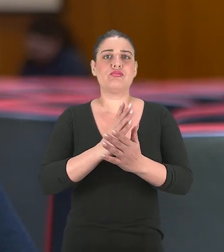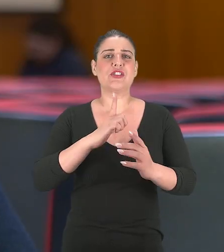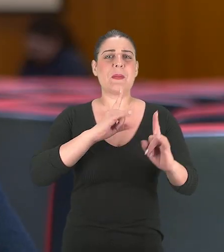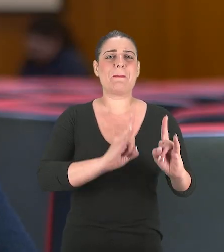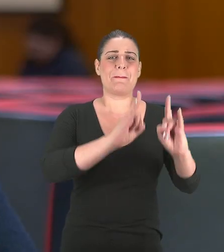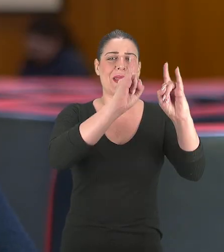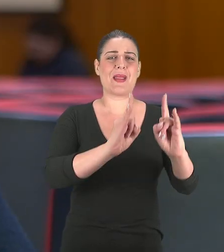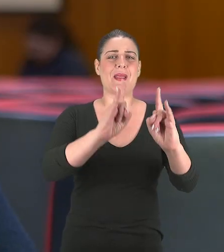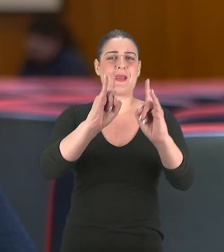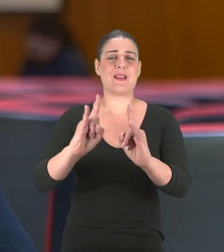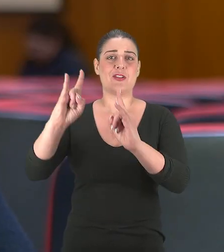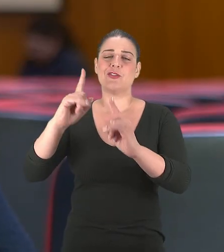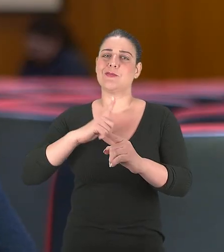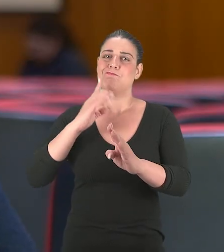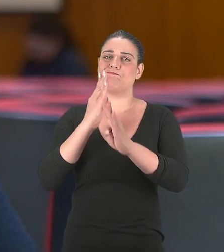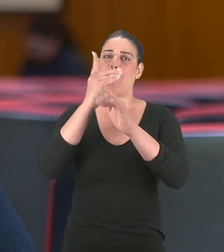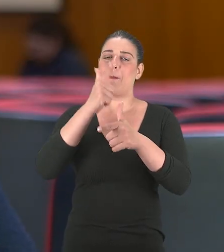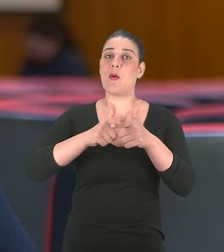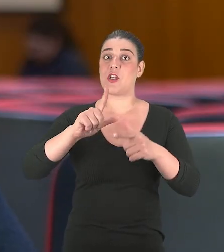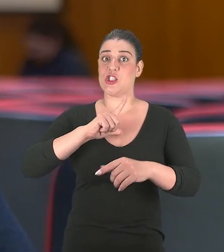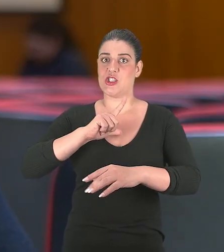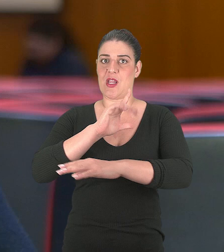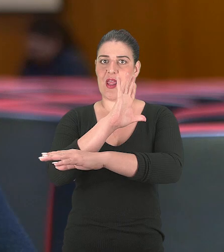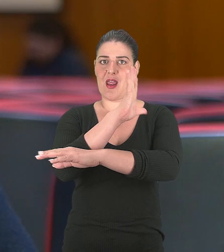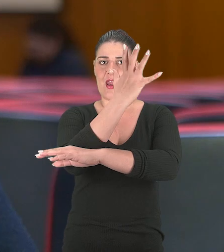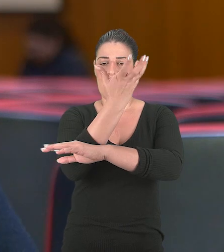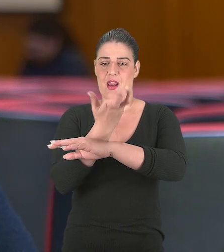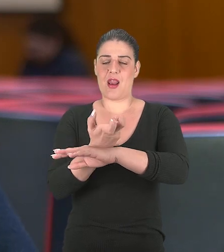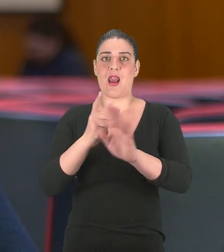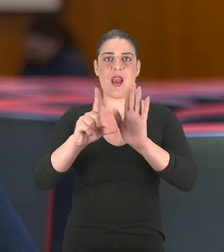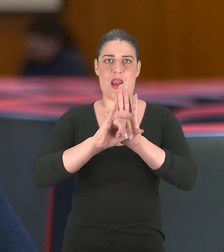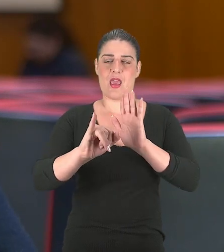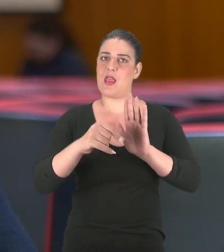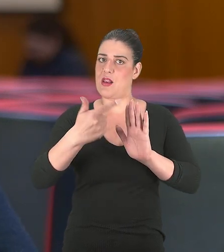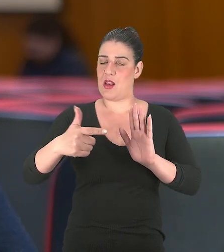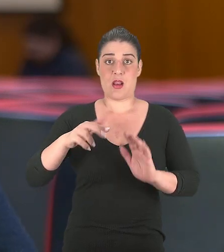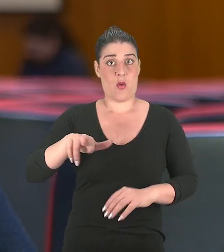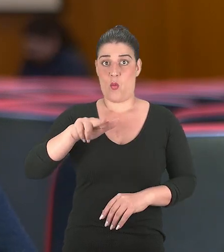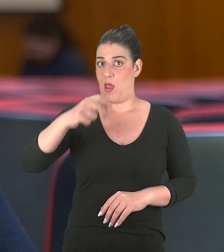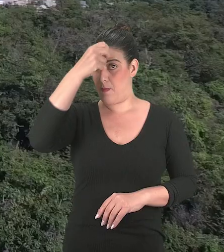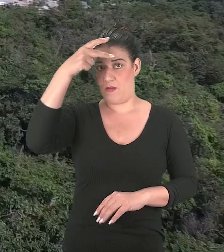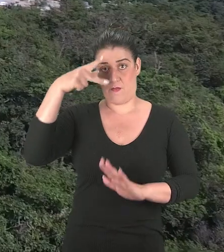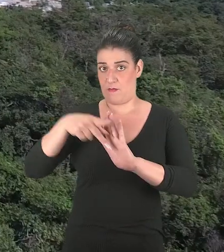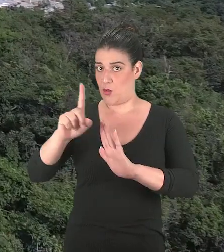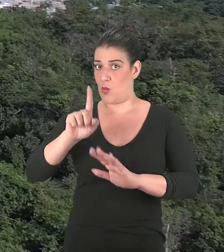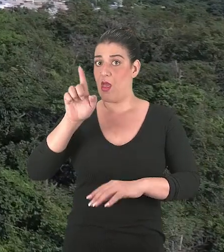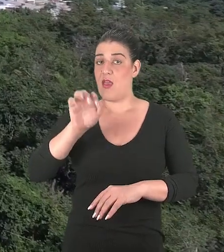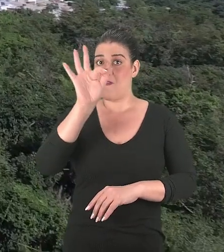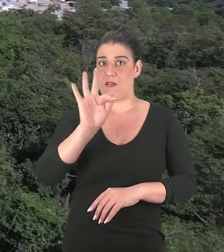condomínios, ele tem essa problemática que tem a Lei do Cerrado hoje, que é que não é municipal, né, uma lei estadual, aí,